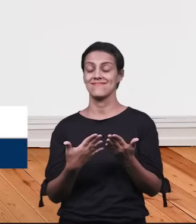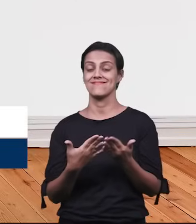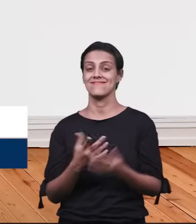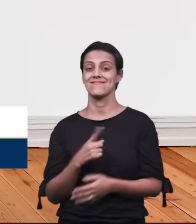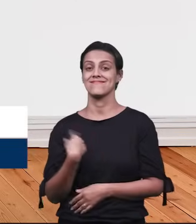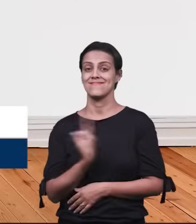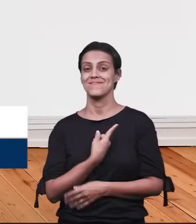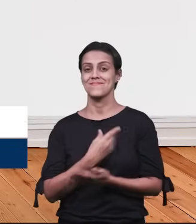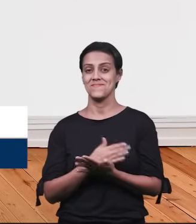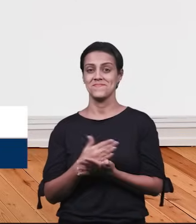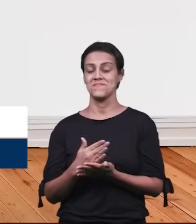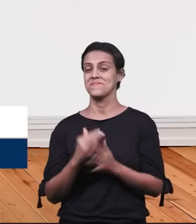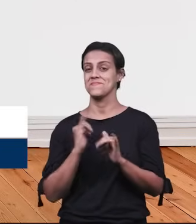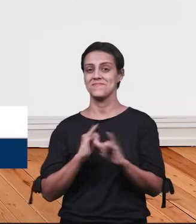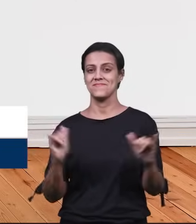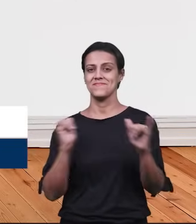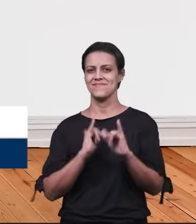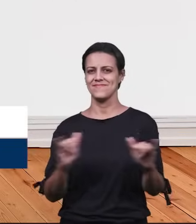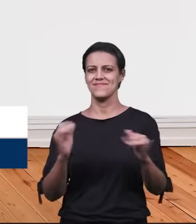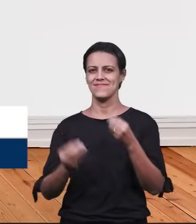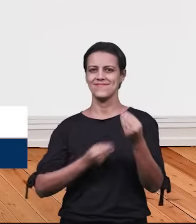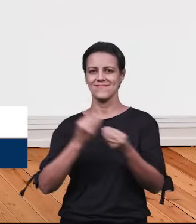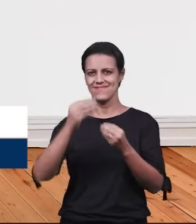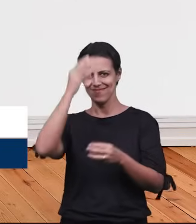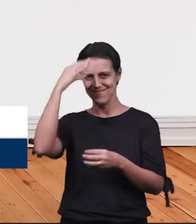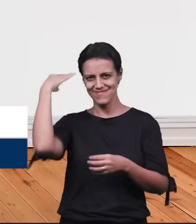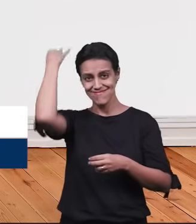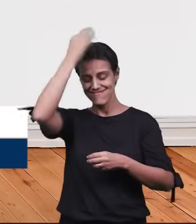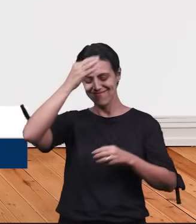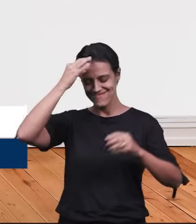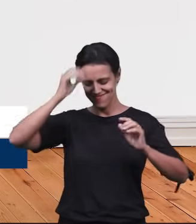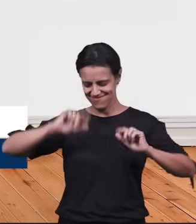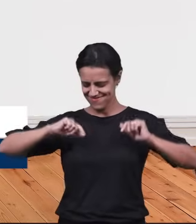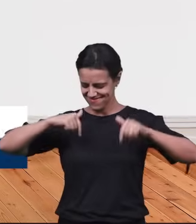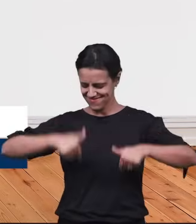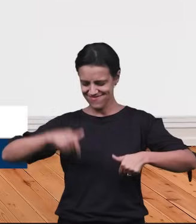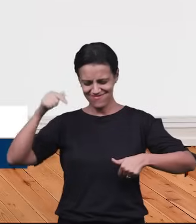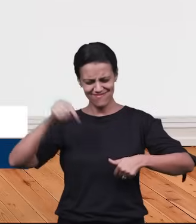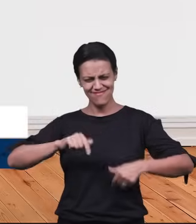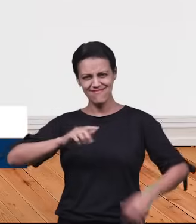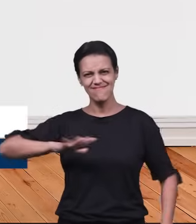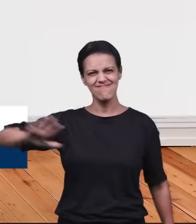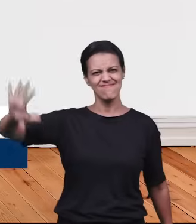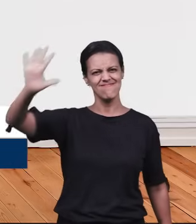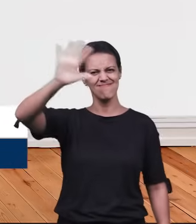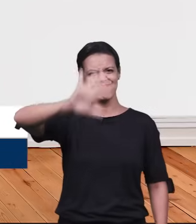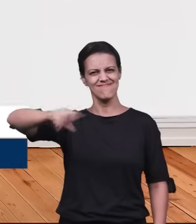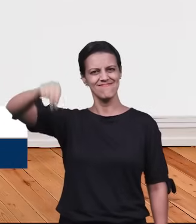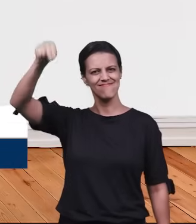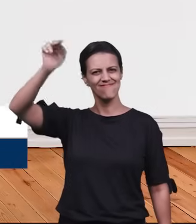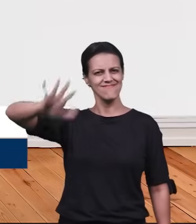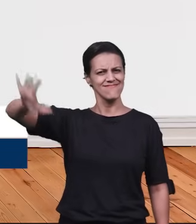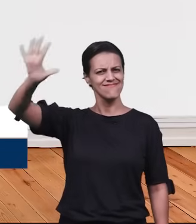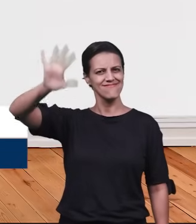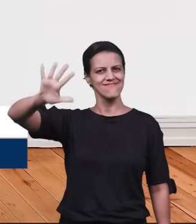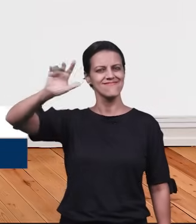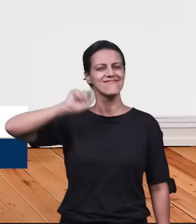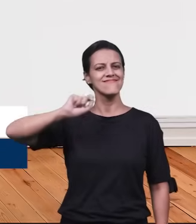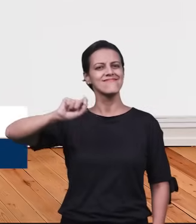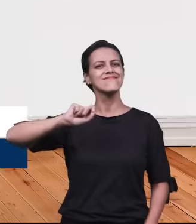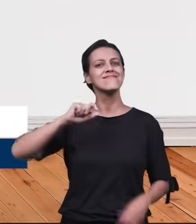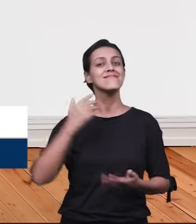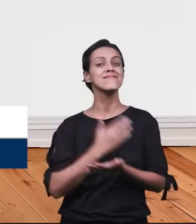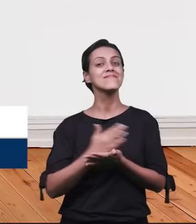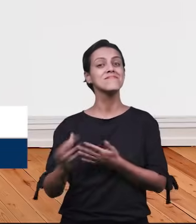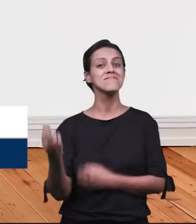vez, vamos iniciar a divulgação dos atos do Espírito Santo em nosso meio, aqui na maior região do Brasil, a região Nordeste, a